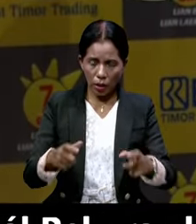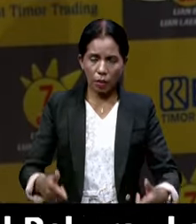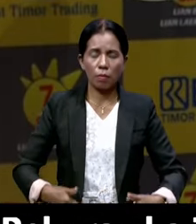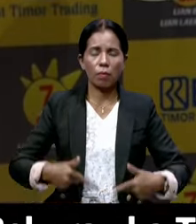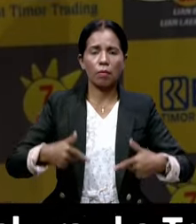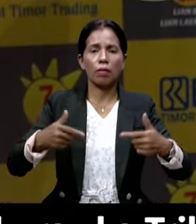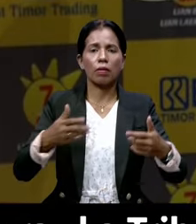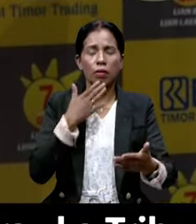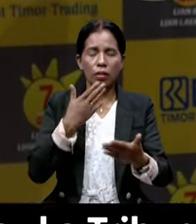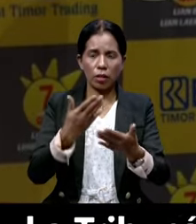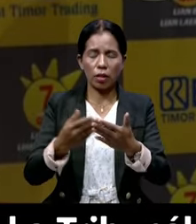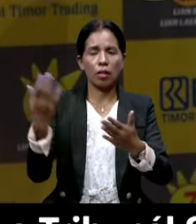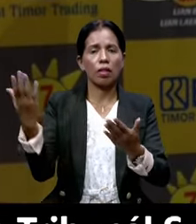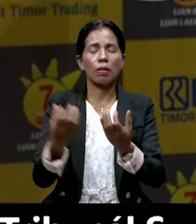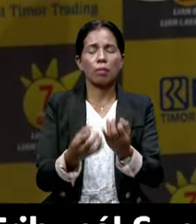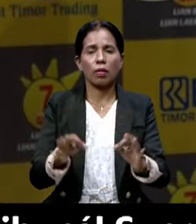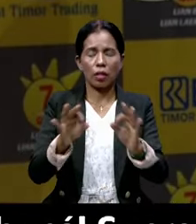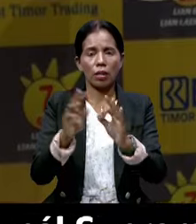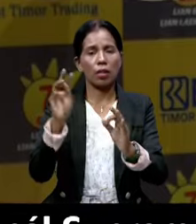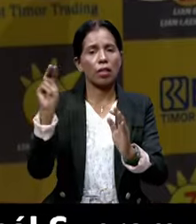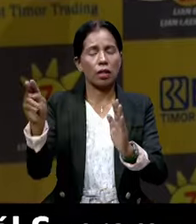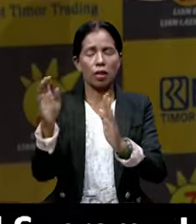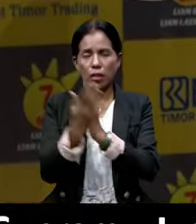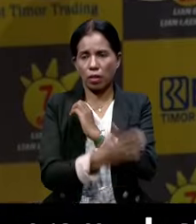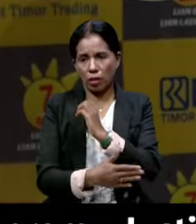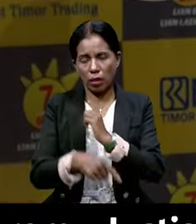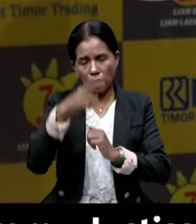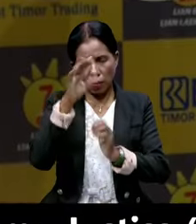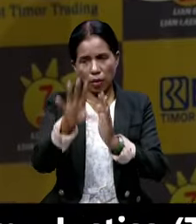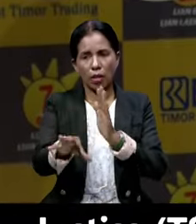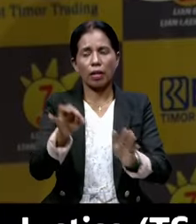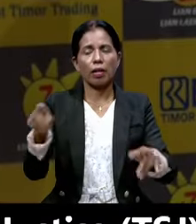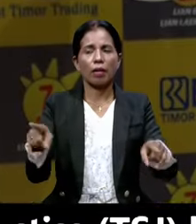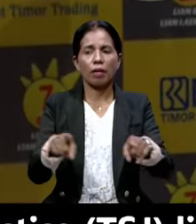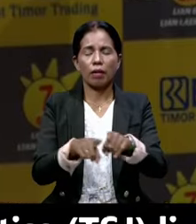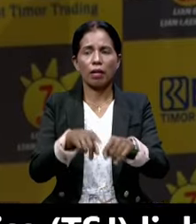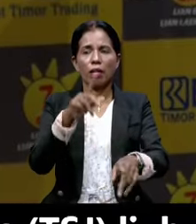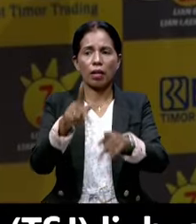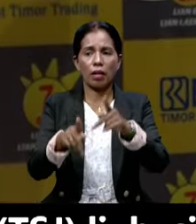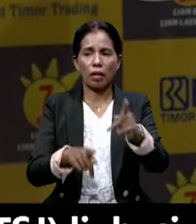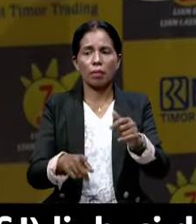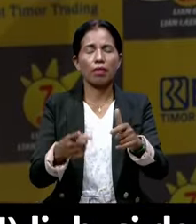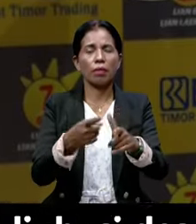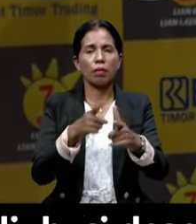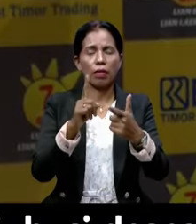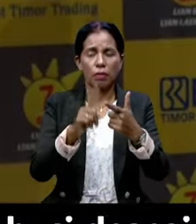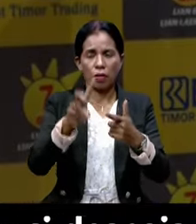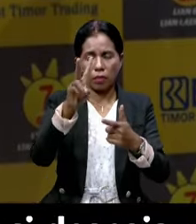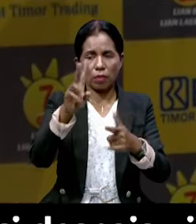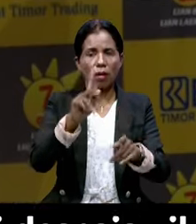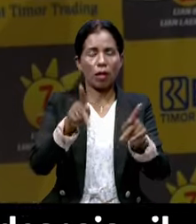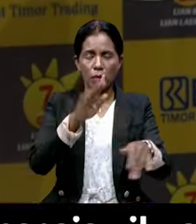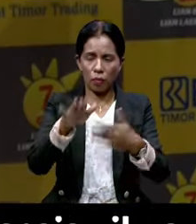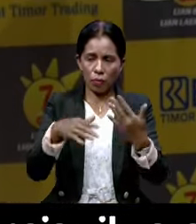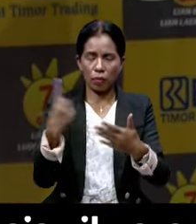importante no Estado e na nação. La vela também nem pilian, nem sai é uma número segundo e na nação. É uma outro, na fato